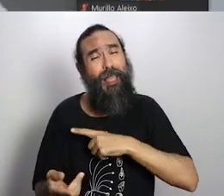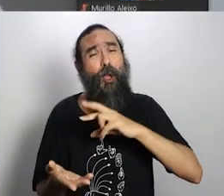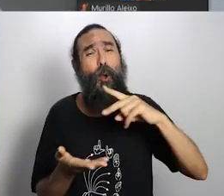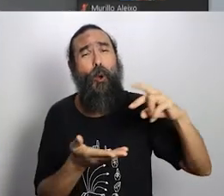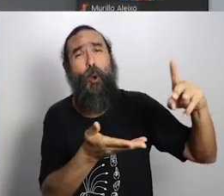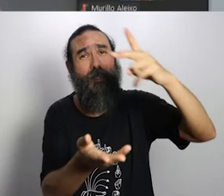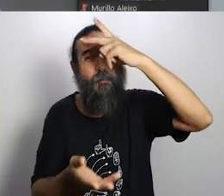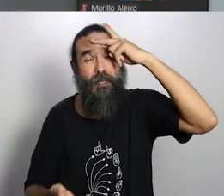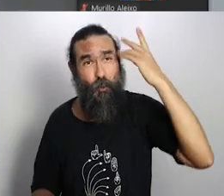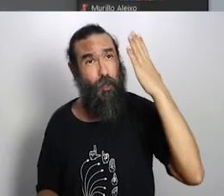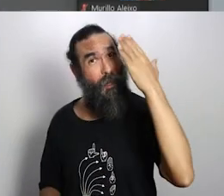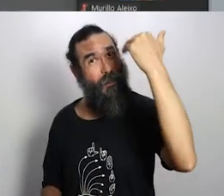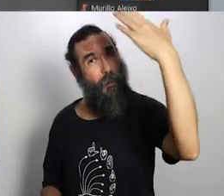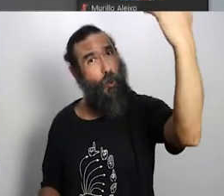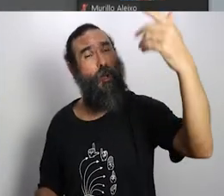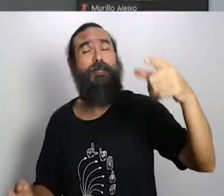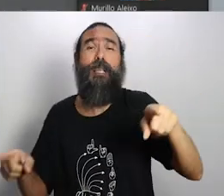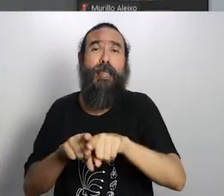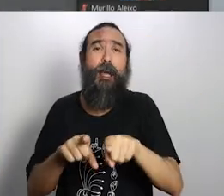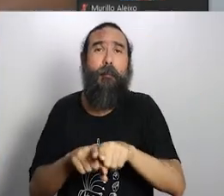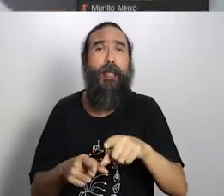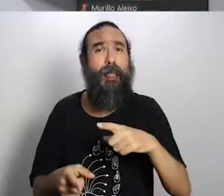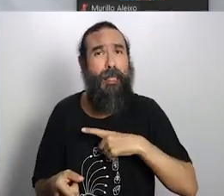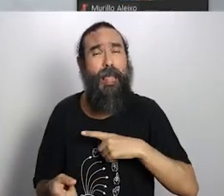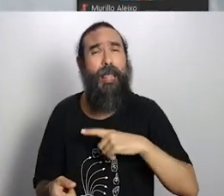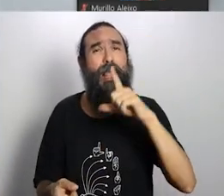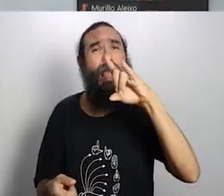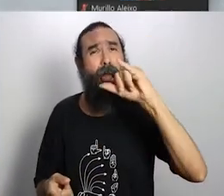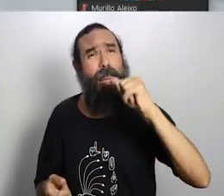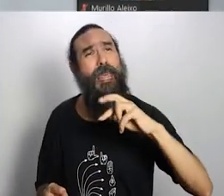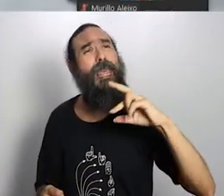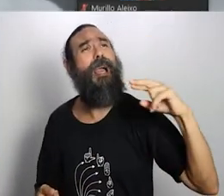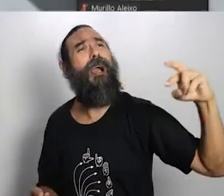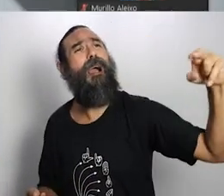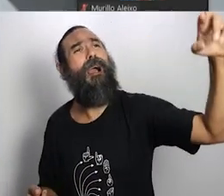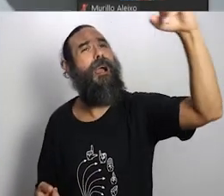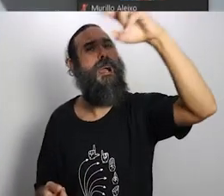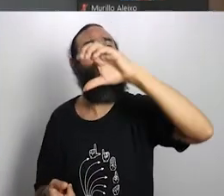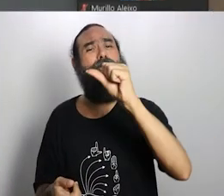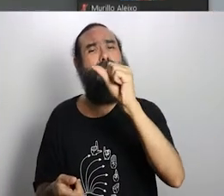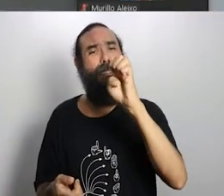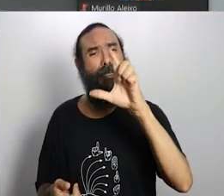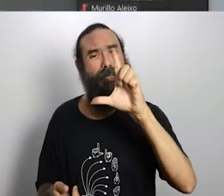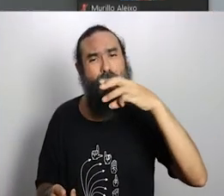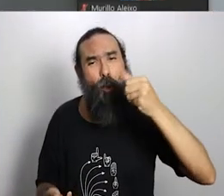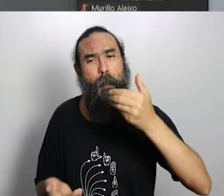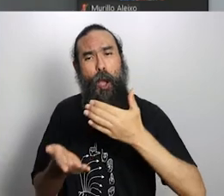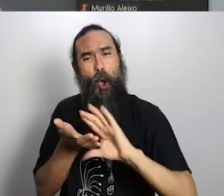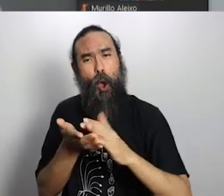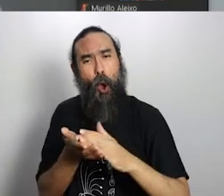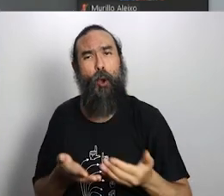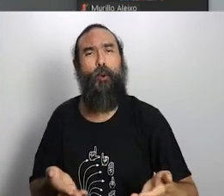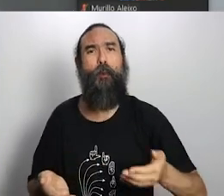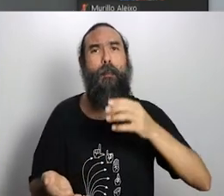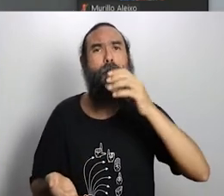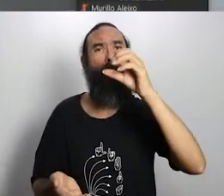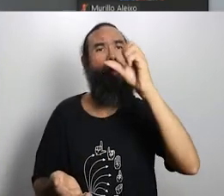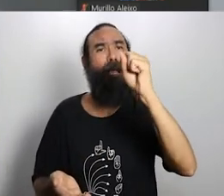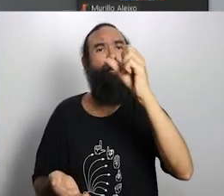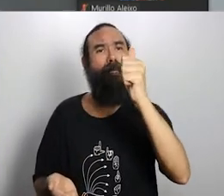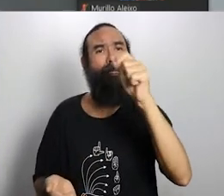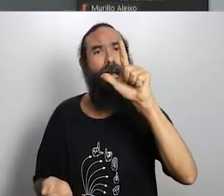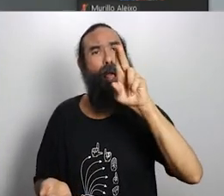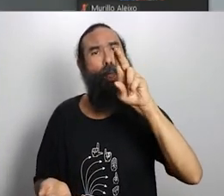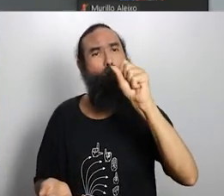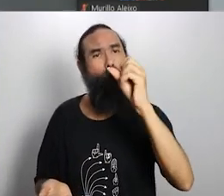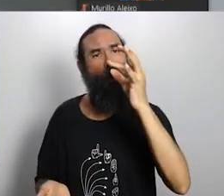Tetérrimo Capuriá, né, tem muita gente lá no Carimbó, lá no Norte, então tem muitos artistas populares, como que esse povo vai ter